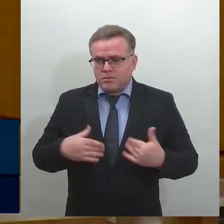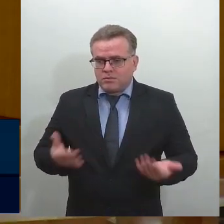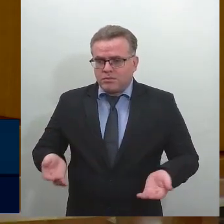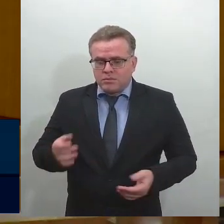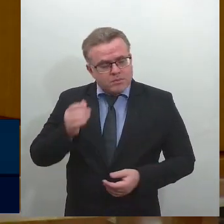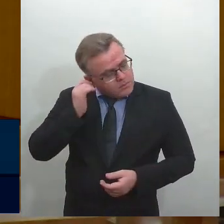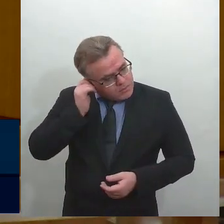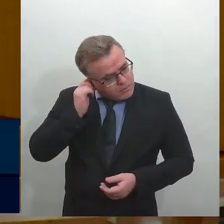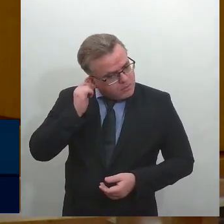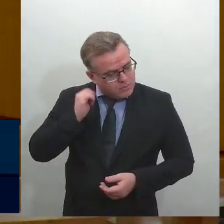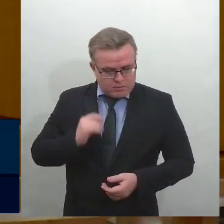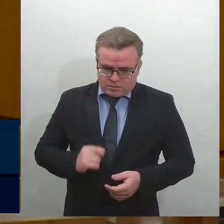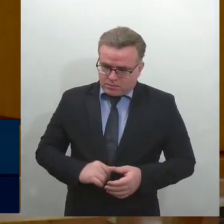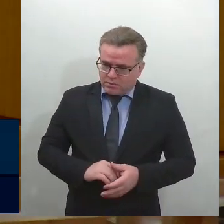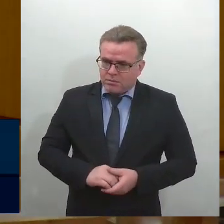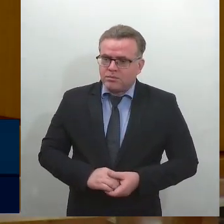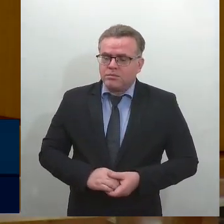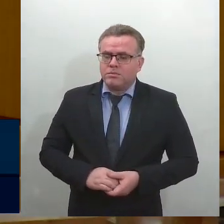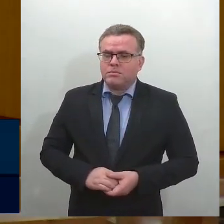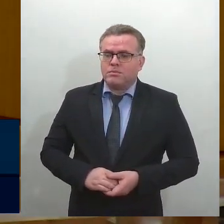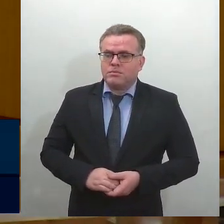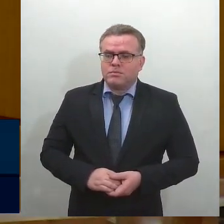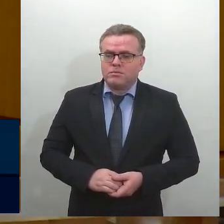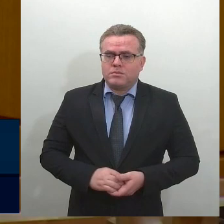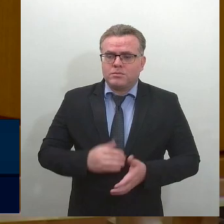Inicialmente, eu queria aqui destacar